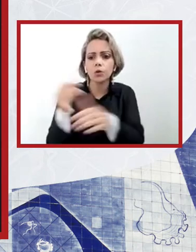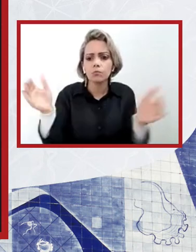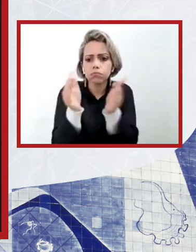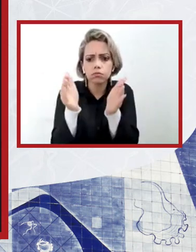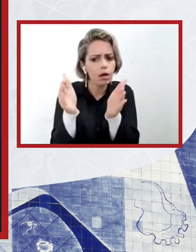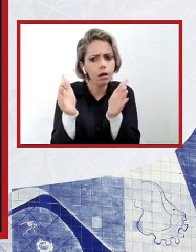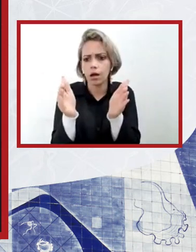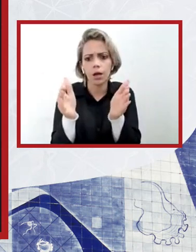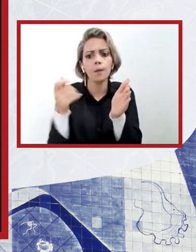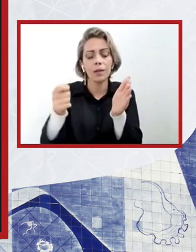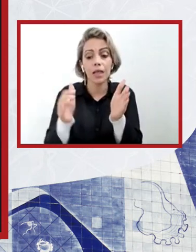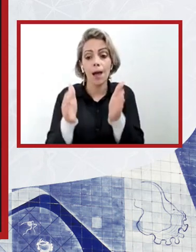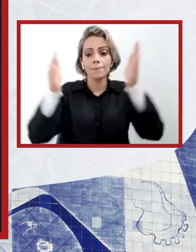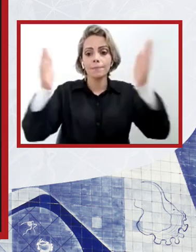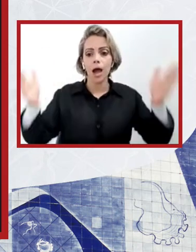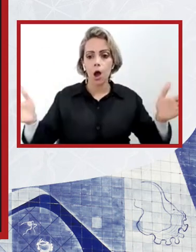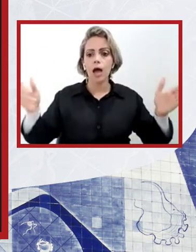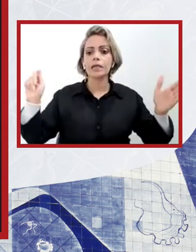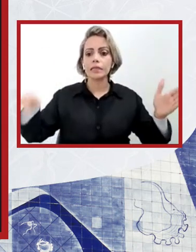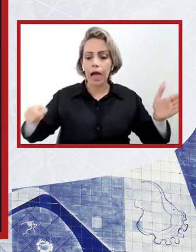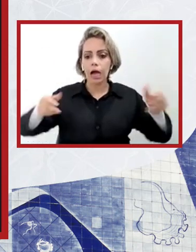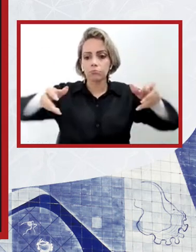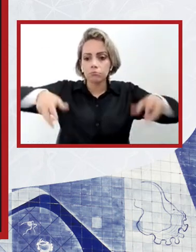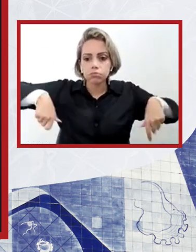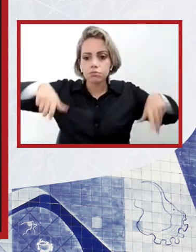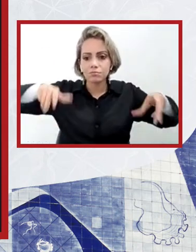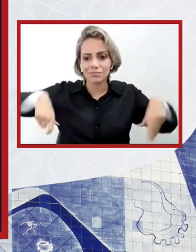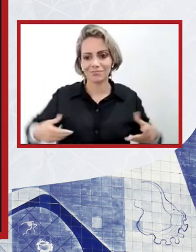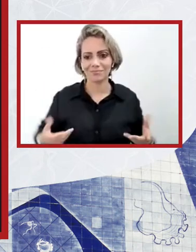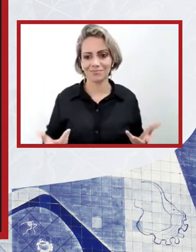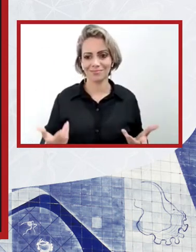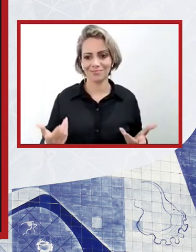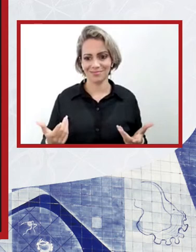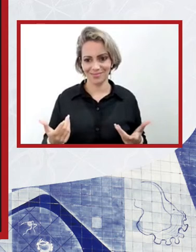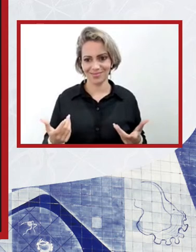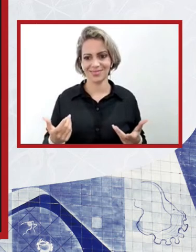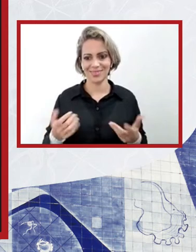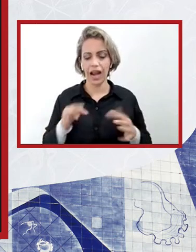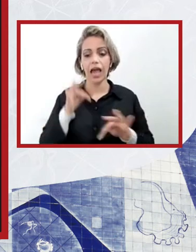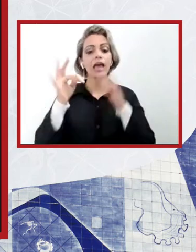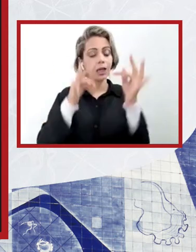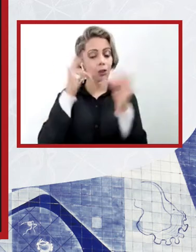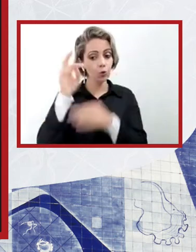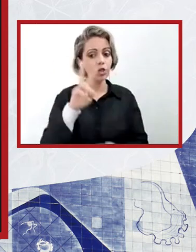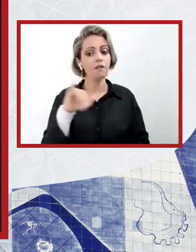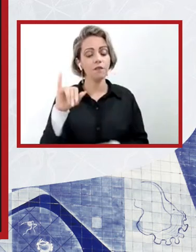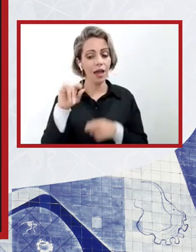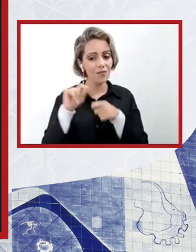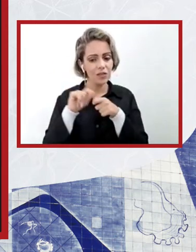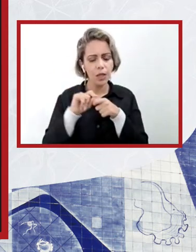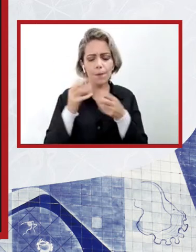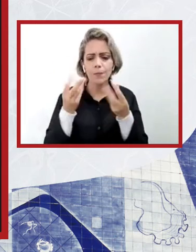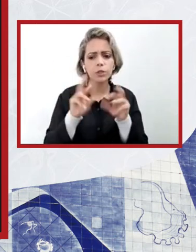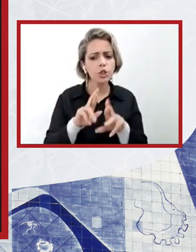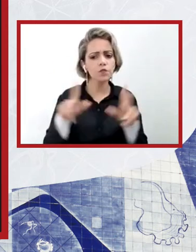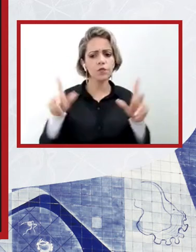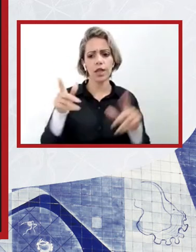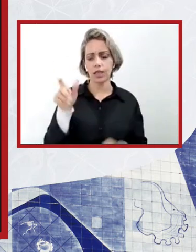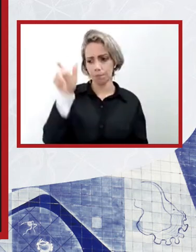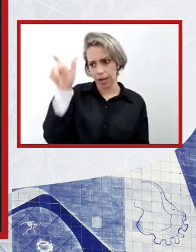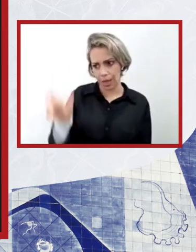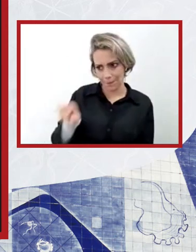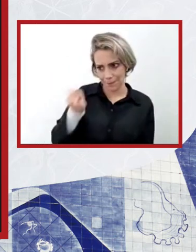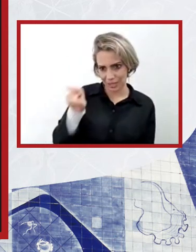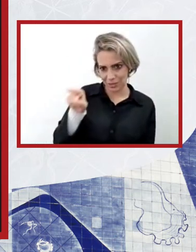diante. E mais do que isso, a tecnologia vai fazer muita diferença nessa pessoa, nesse